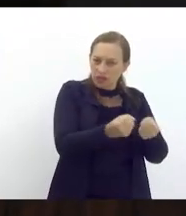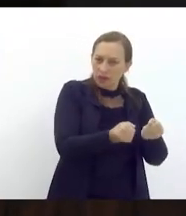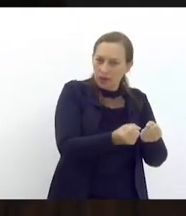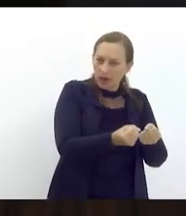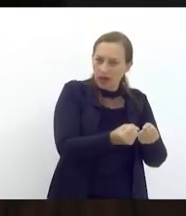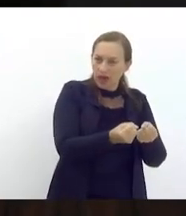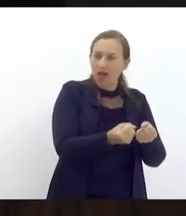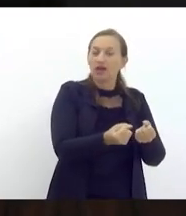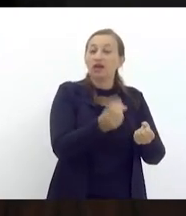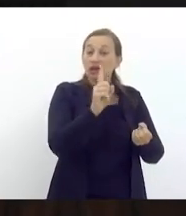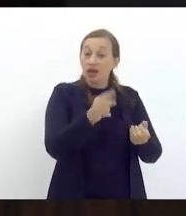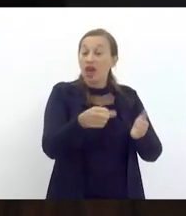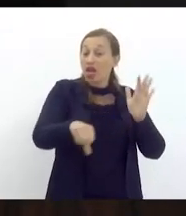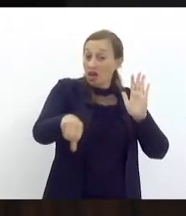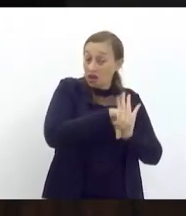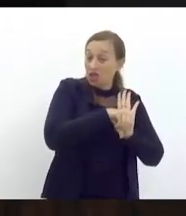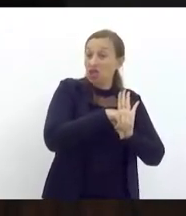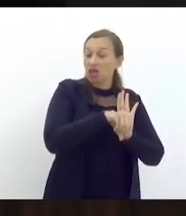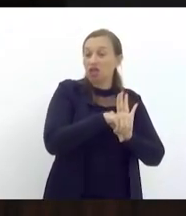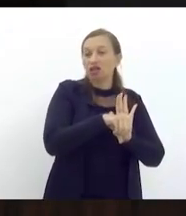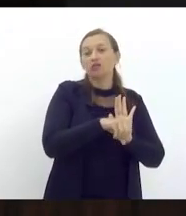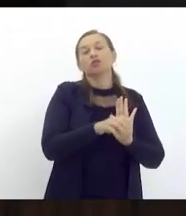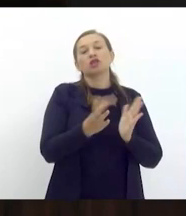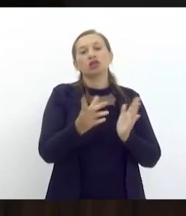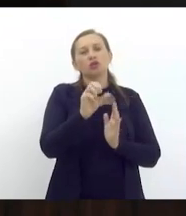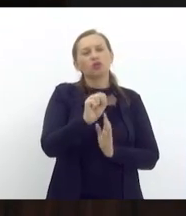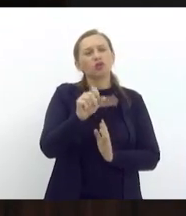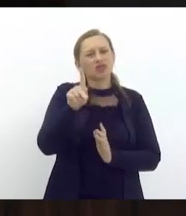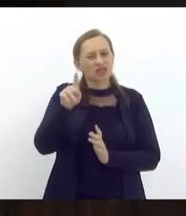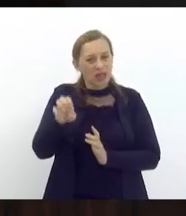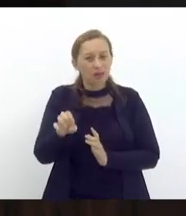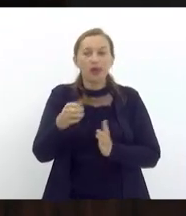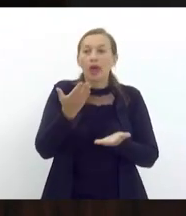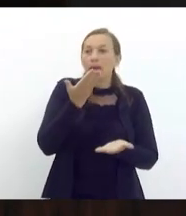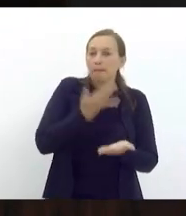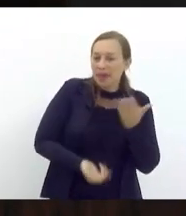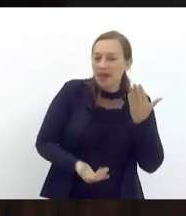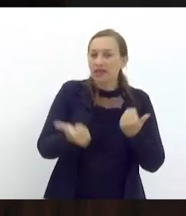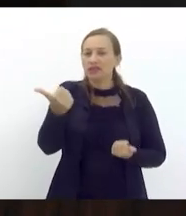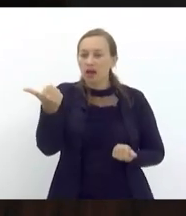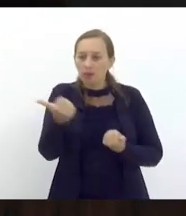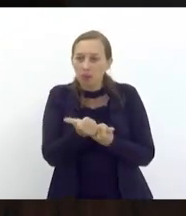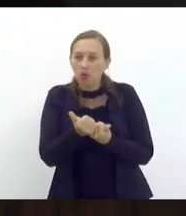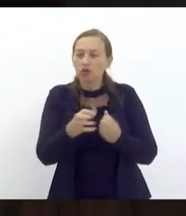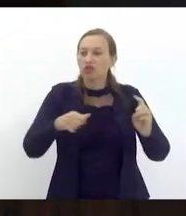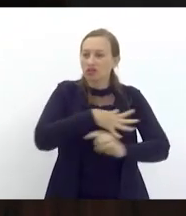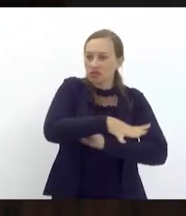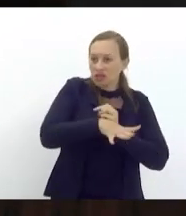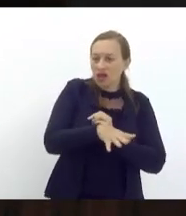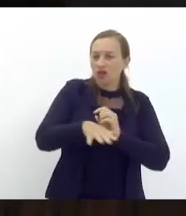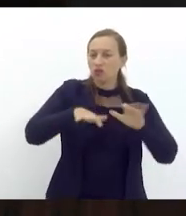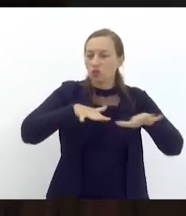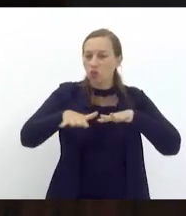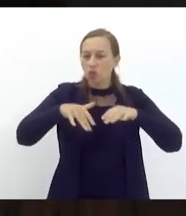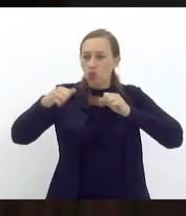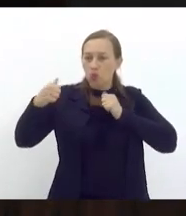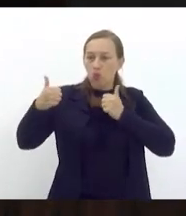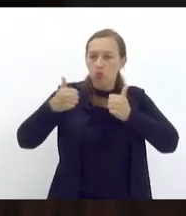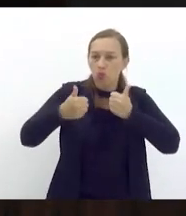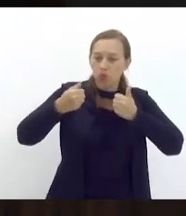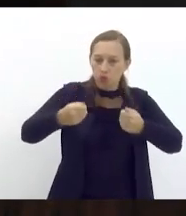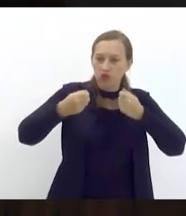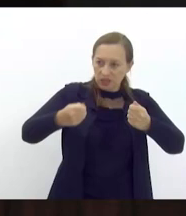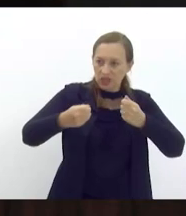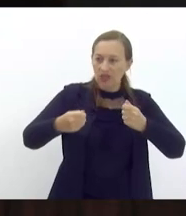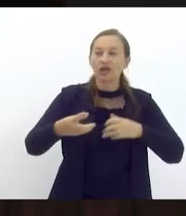classe perco um pouco né Desse apelo da sociedade quanto uma manifestação legítima Deputado Jari quando